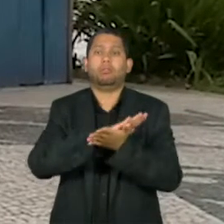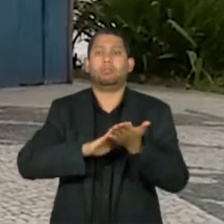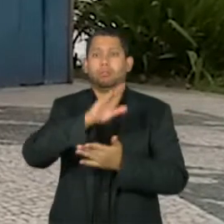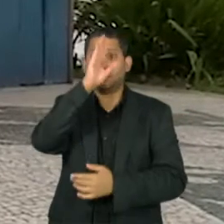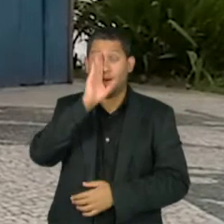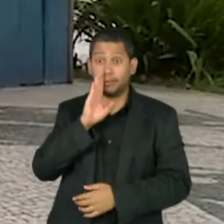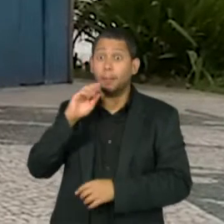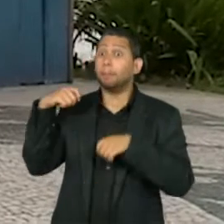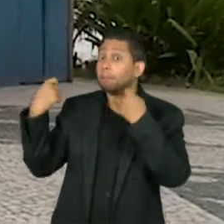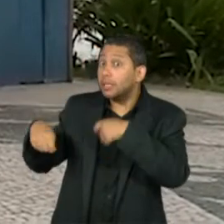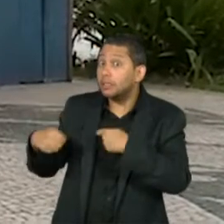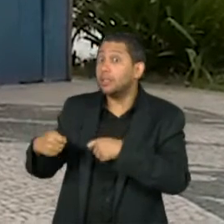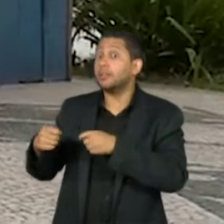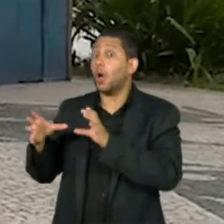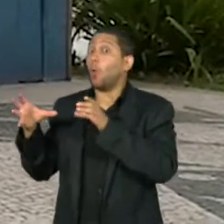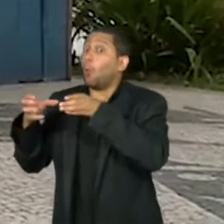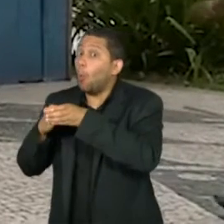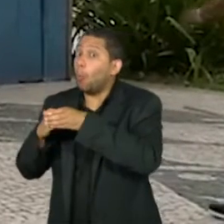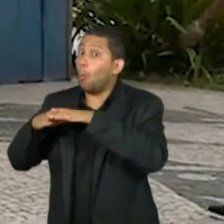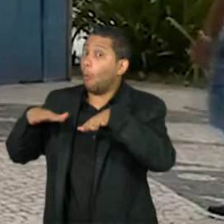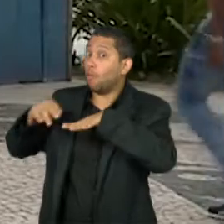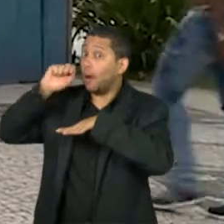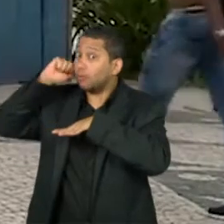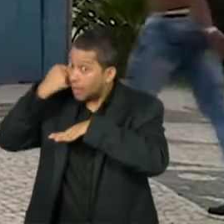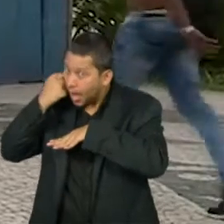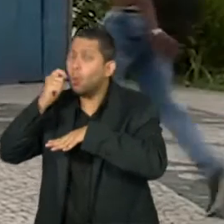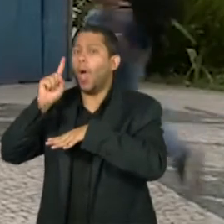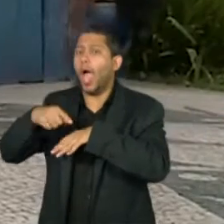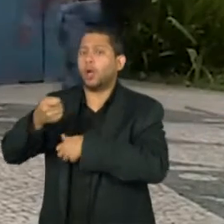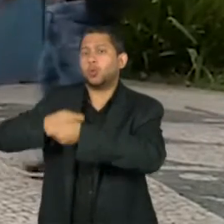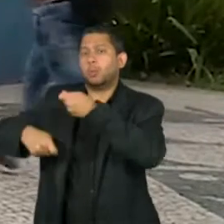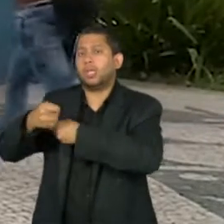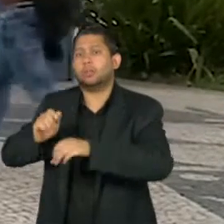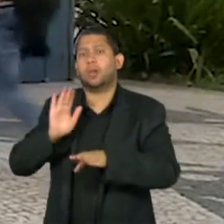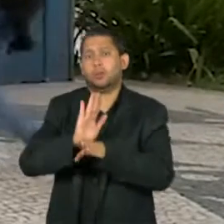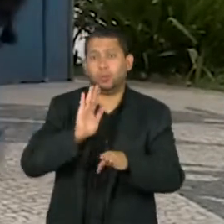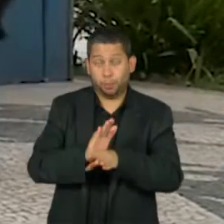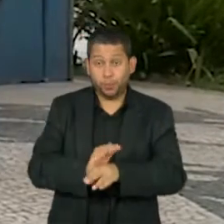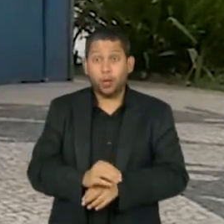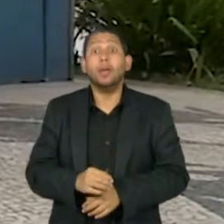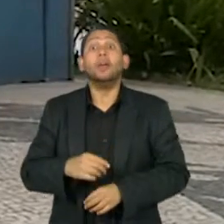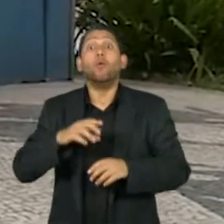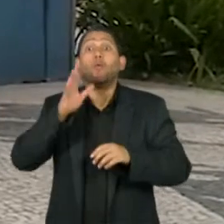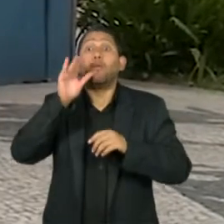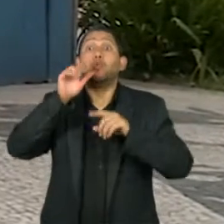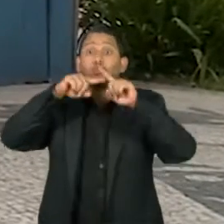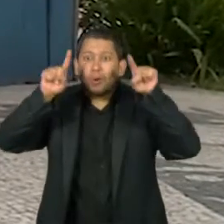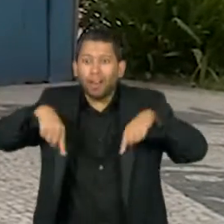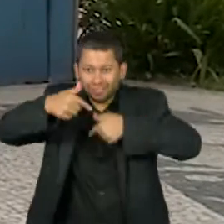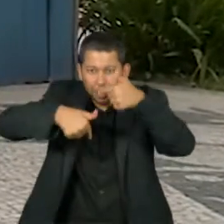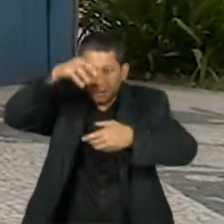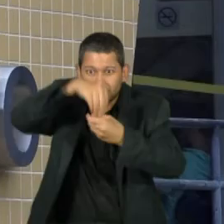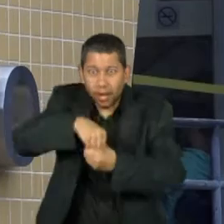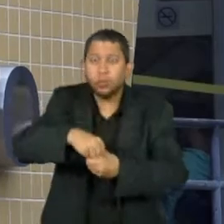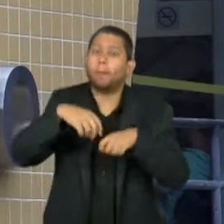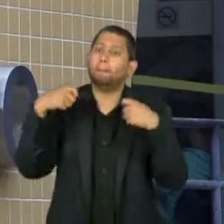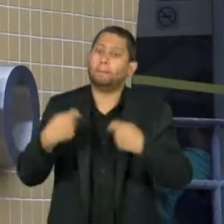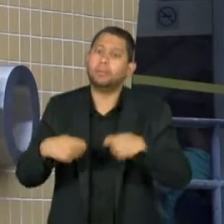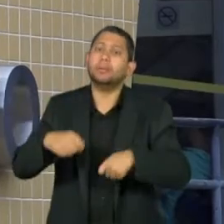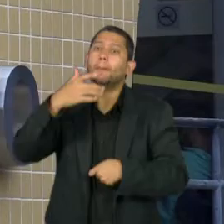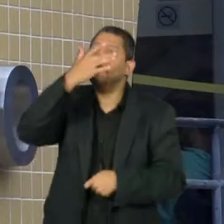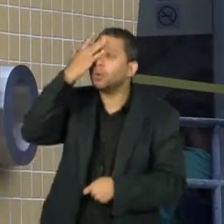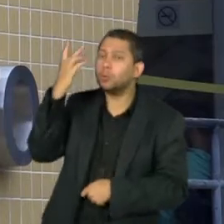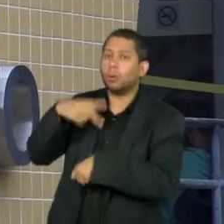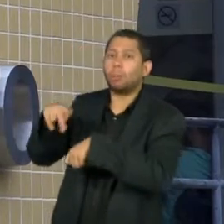movimento negro. Os funcionários dos 2 quiosques deverão ser refugiados africanos moradores do Rio. A